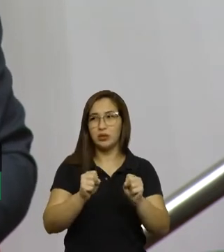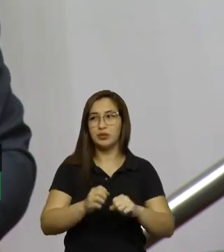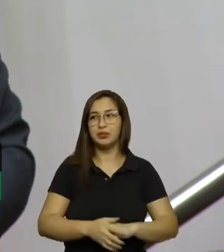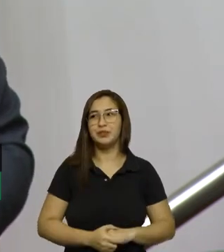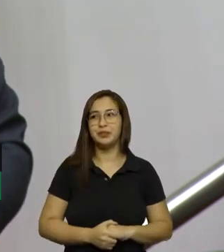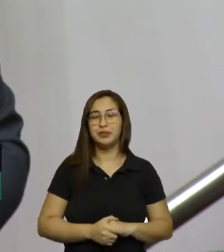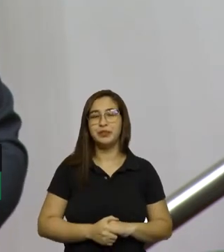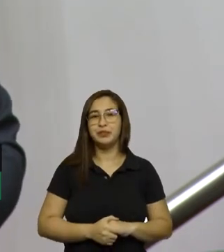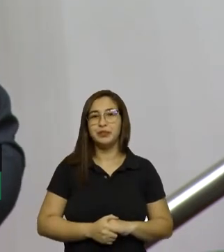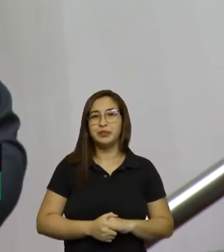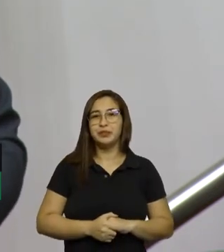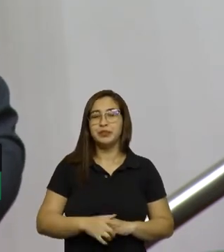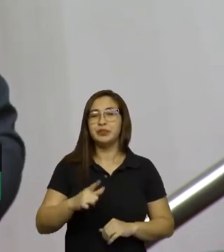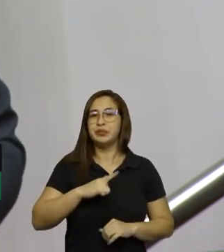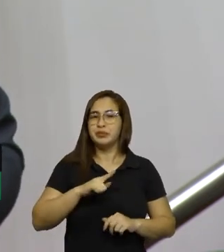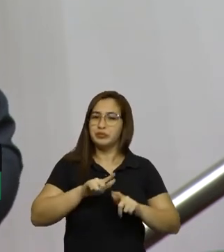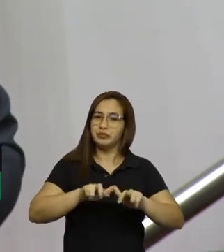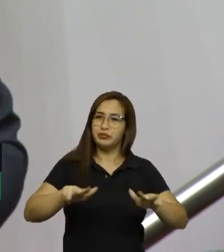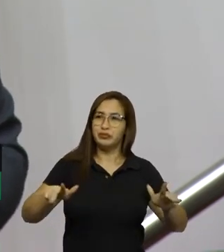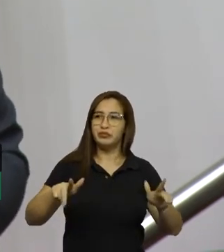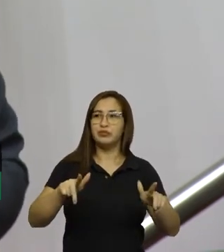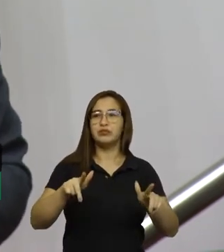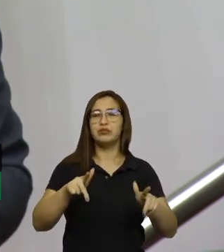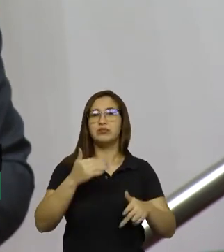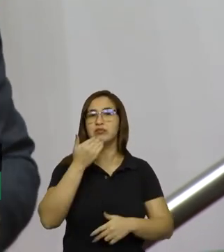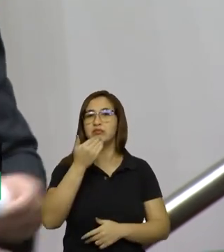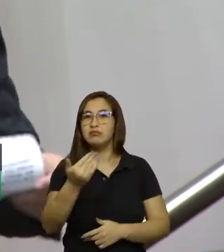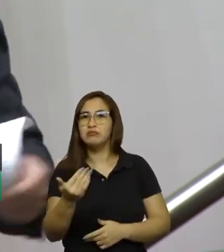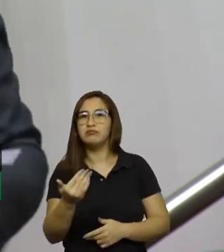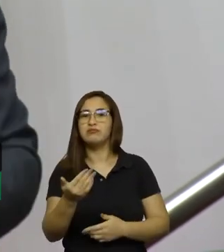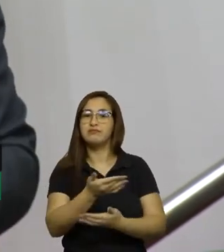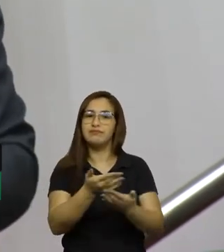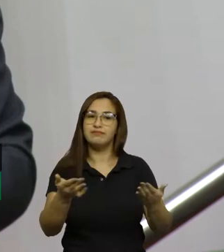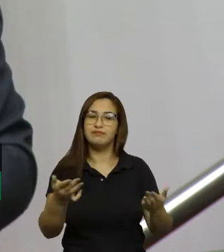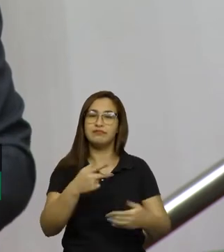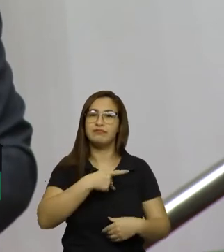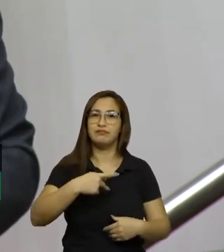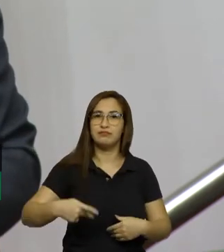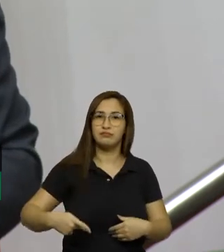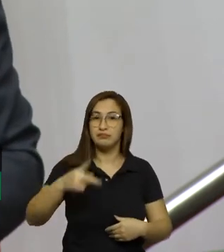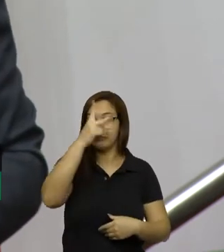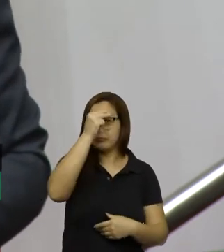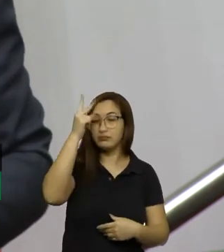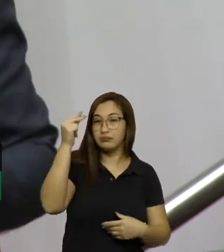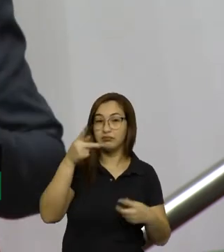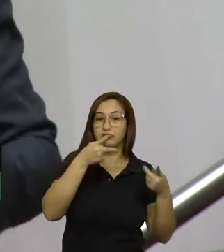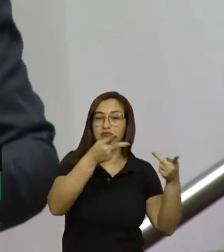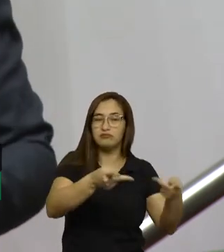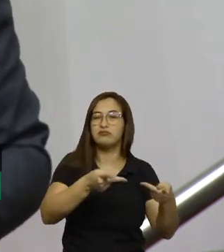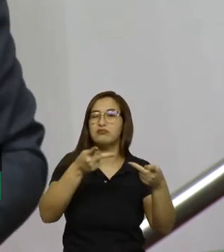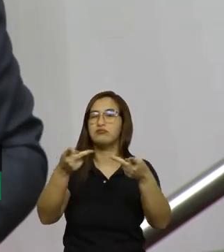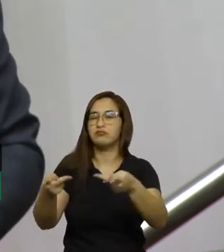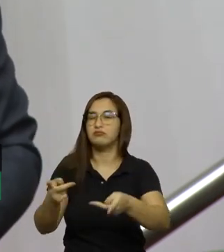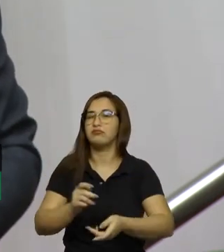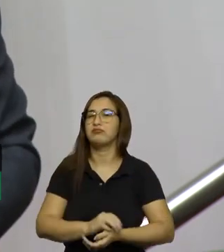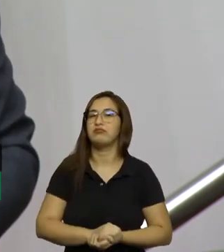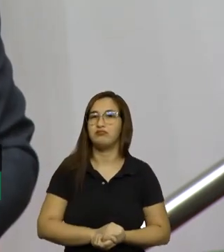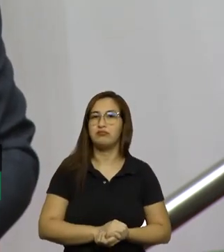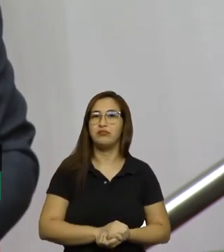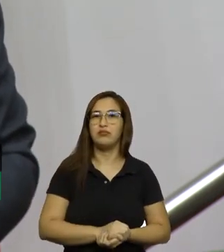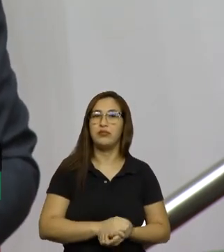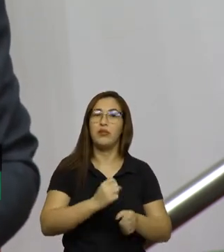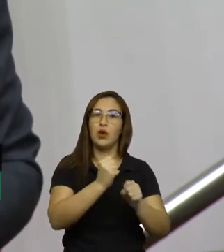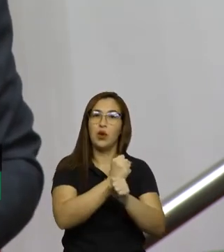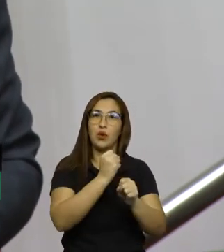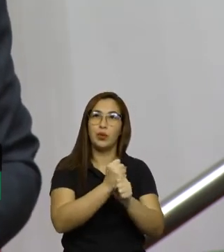aqui as demandas dessas prefeituras, desses municípios que visitamos. É importante as obras da